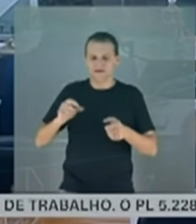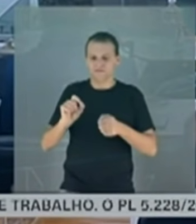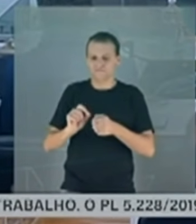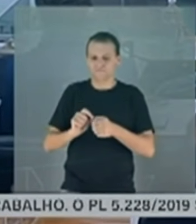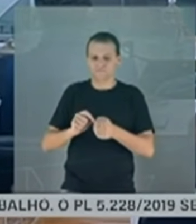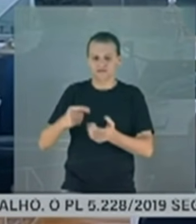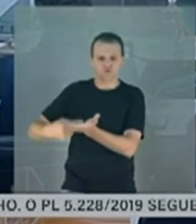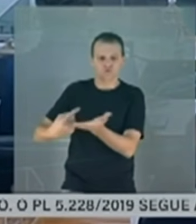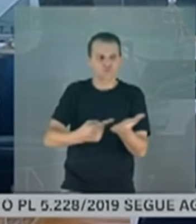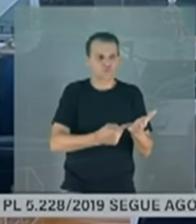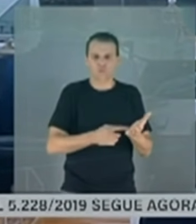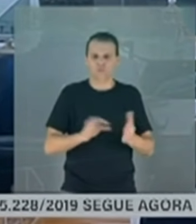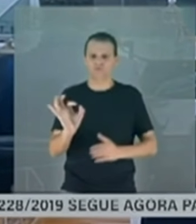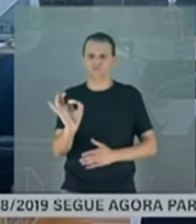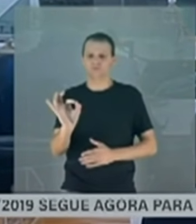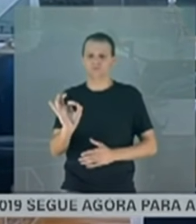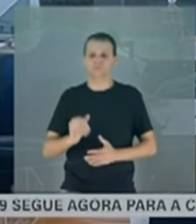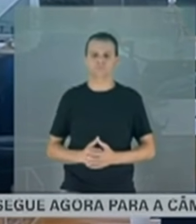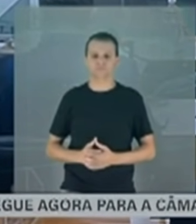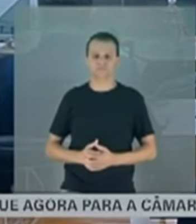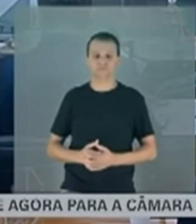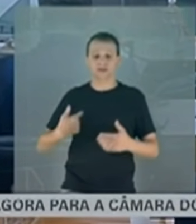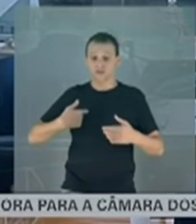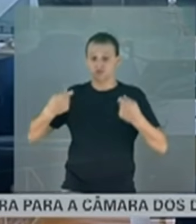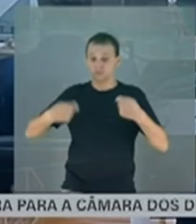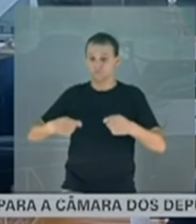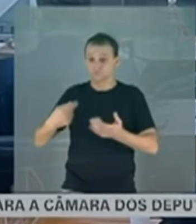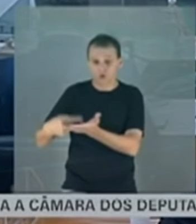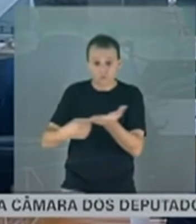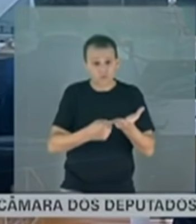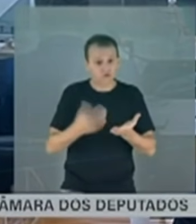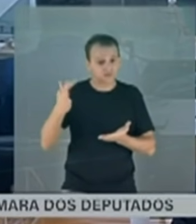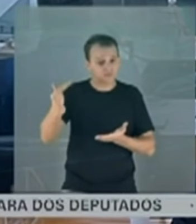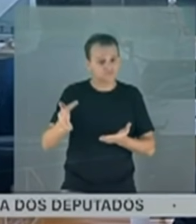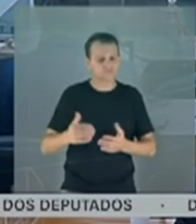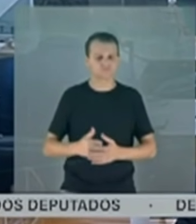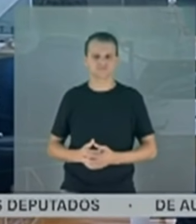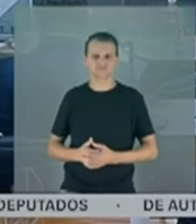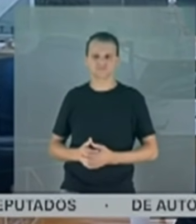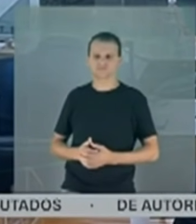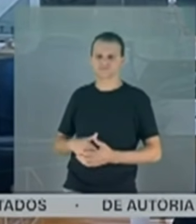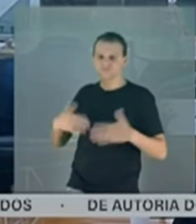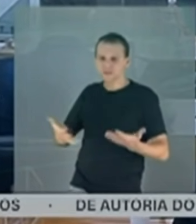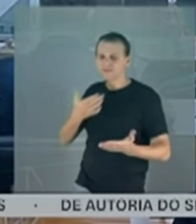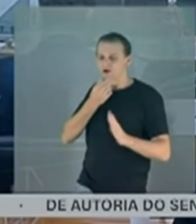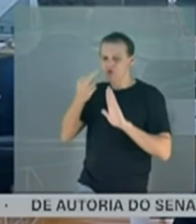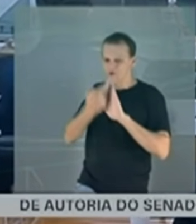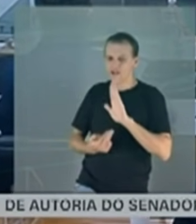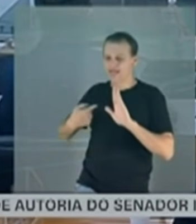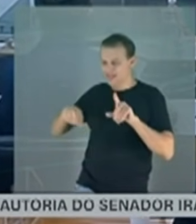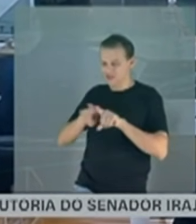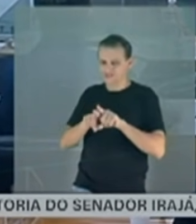quero guardar o crédito para fazer um acordo mais adiante. Senhor relator, divida esse crédito comigo também, eu não estou em acordo